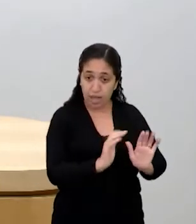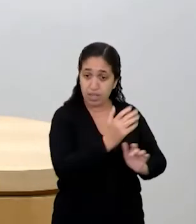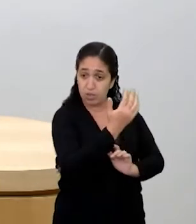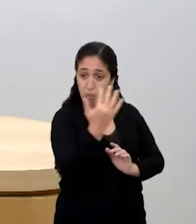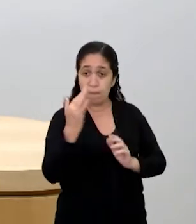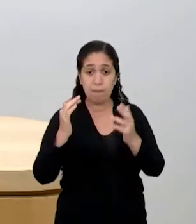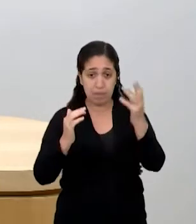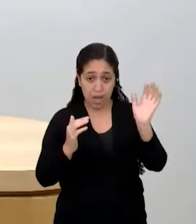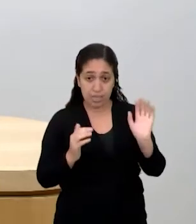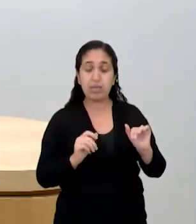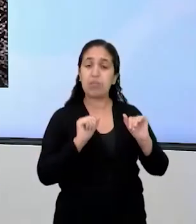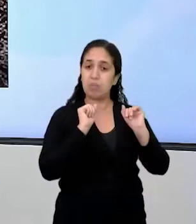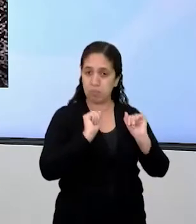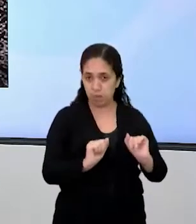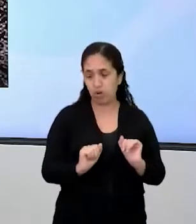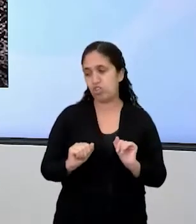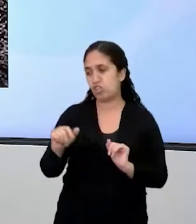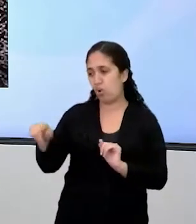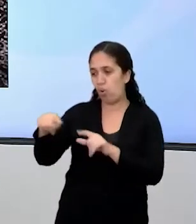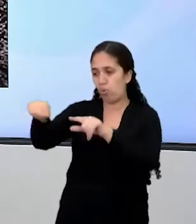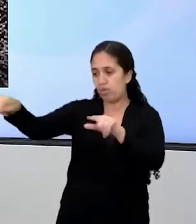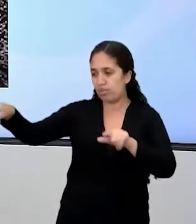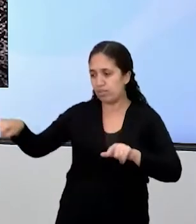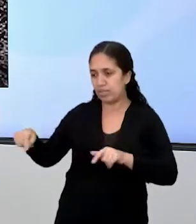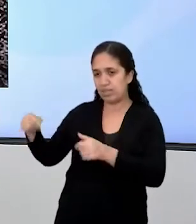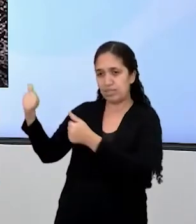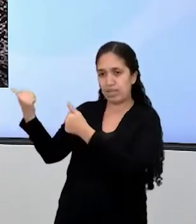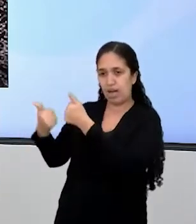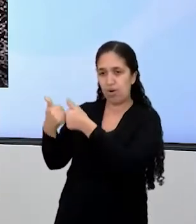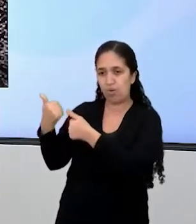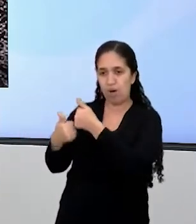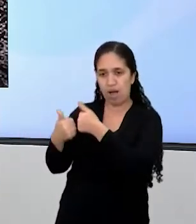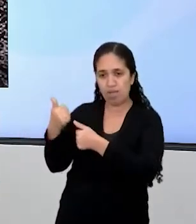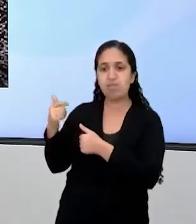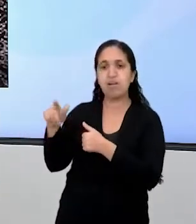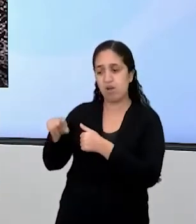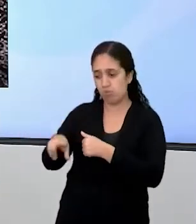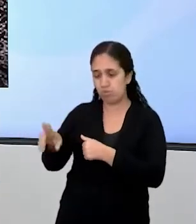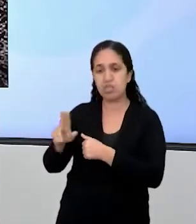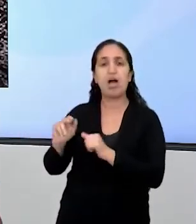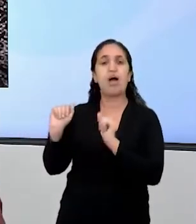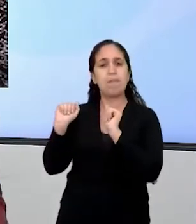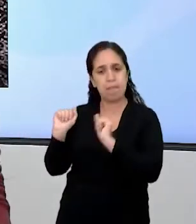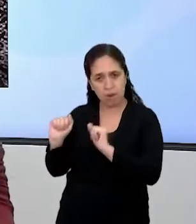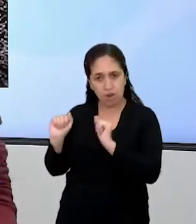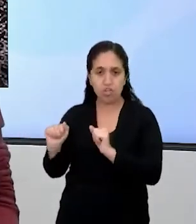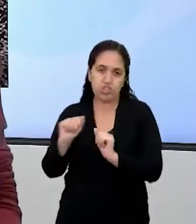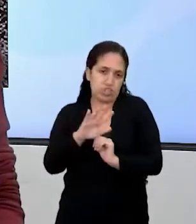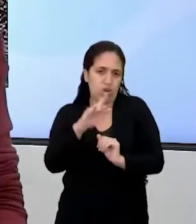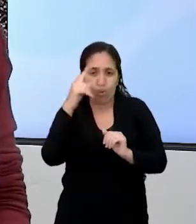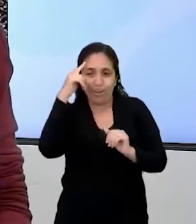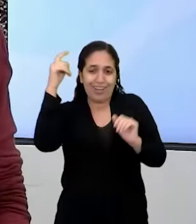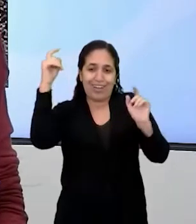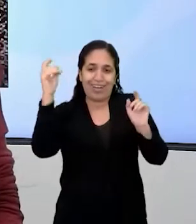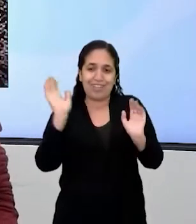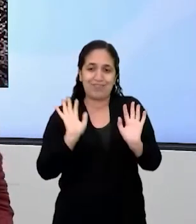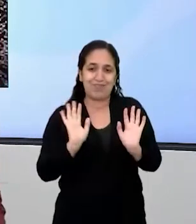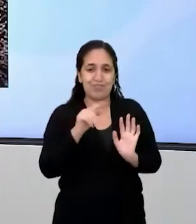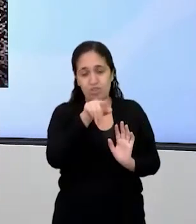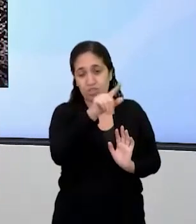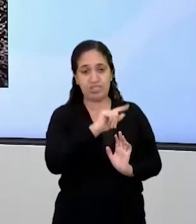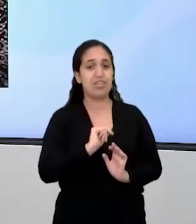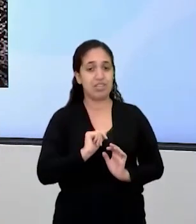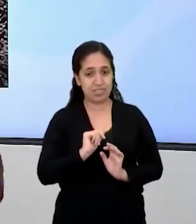usar o espaço da quadra e montar também a questão do cenário? Pode. Aí vai ficar por criatividade de vocês. É